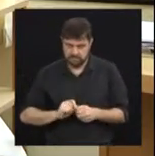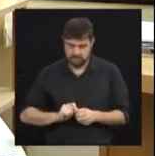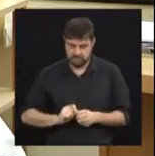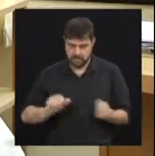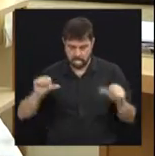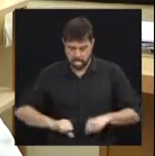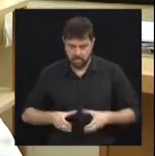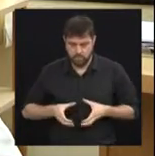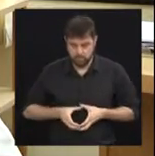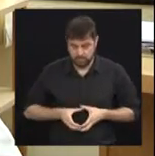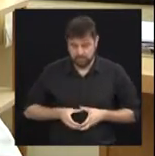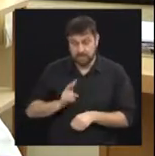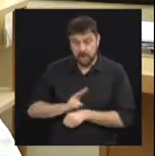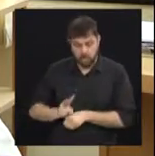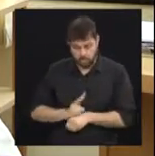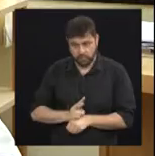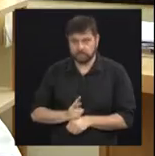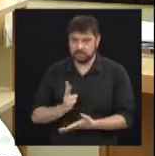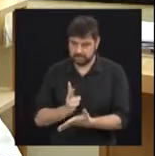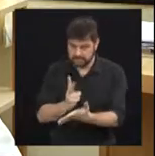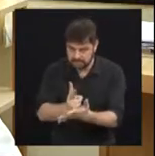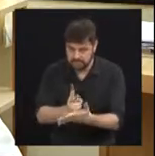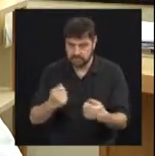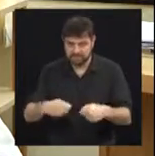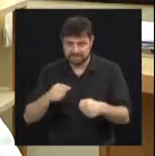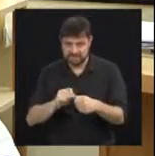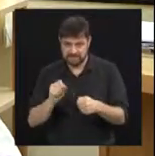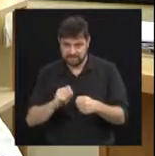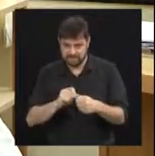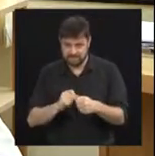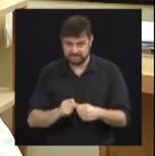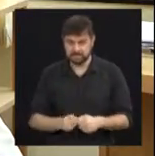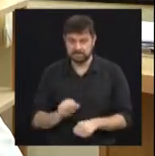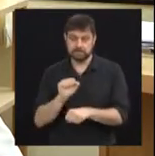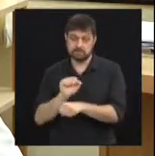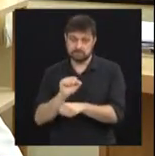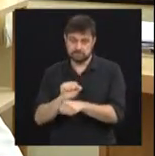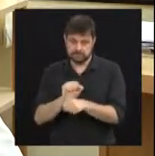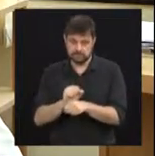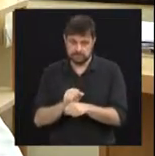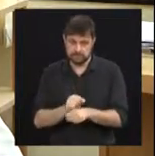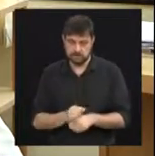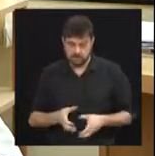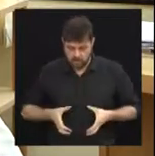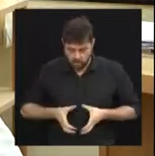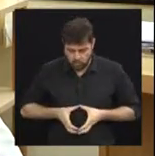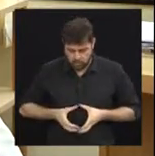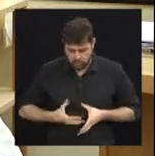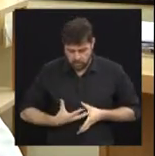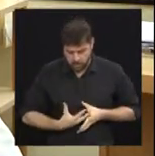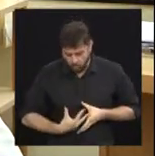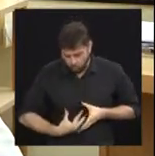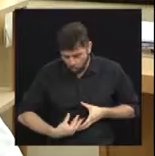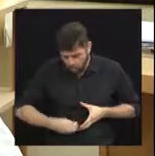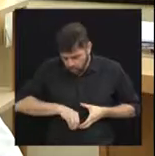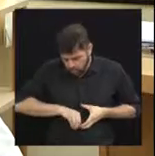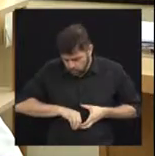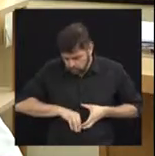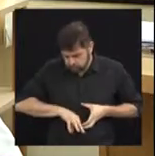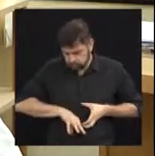ser tomado. Portanto, sempre que possível, a conduta expectante para que o conteúdo seja